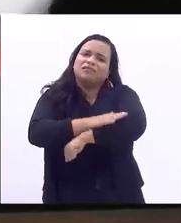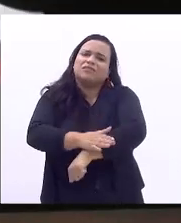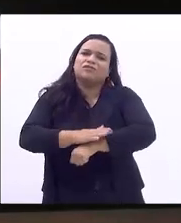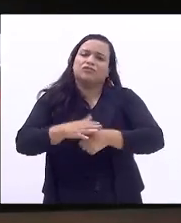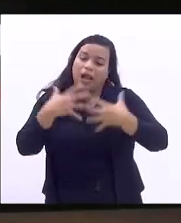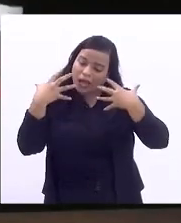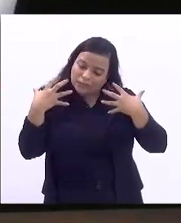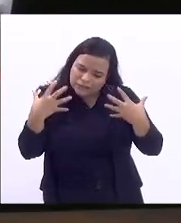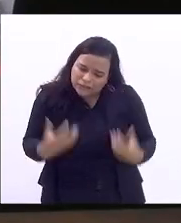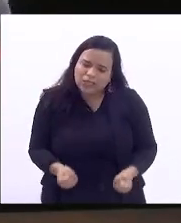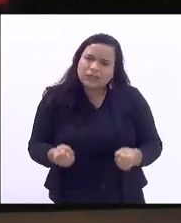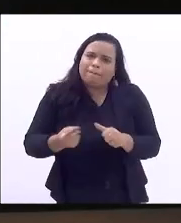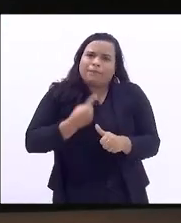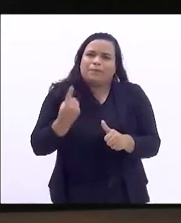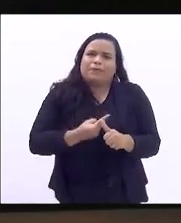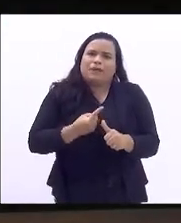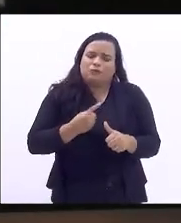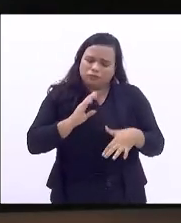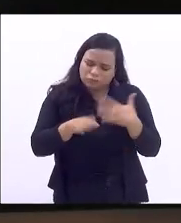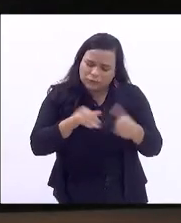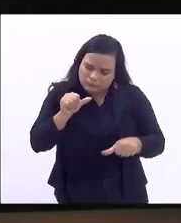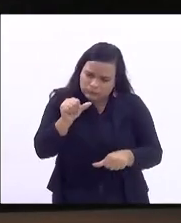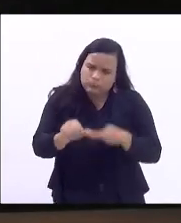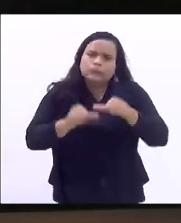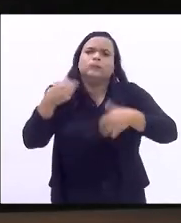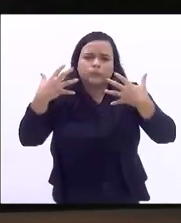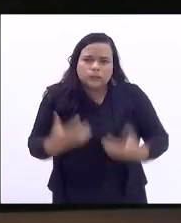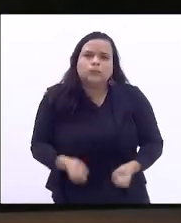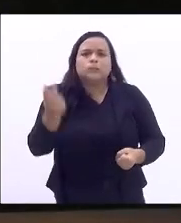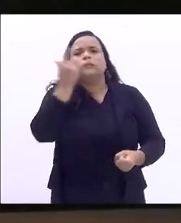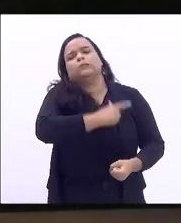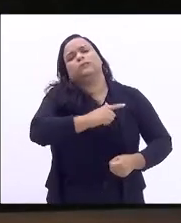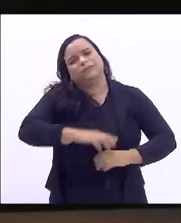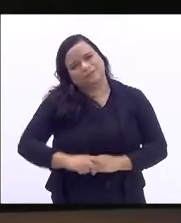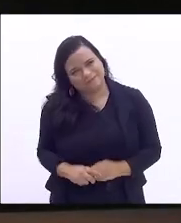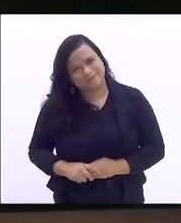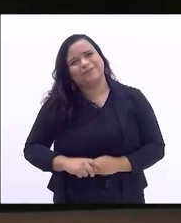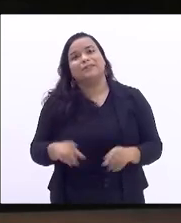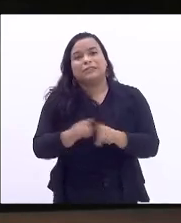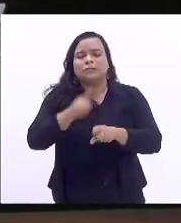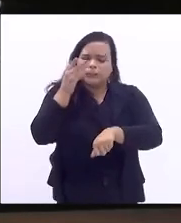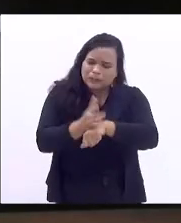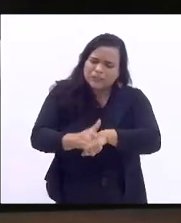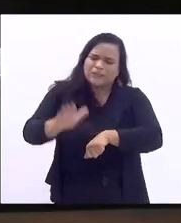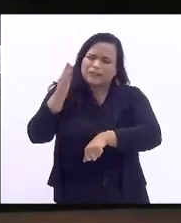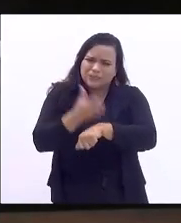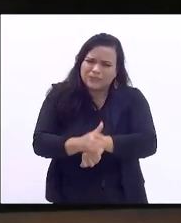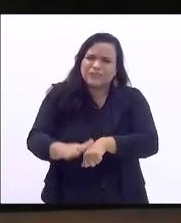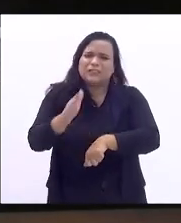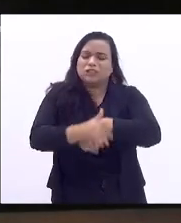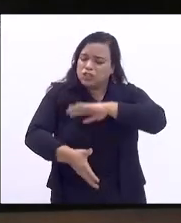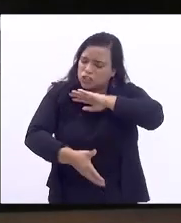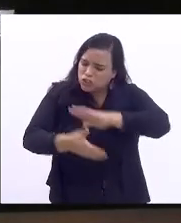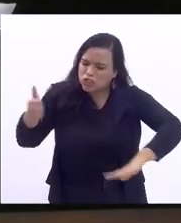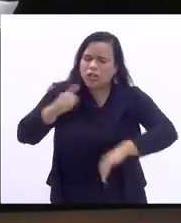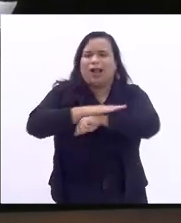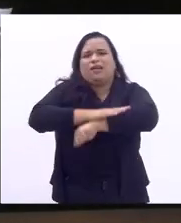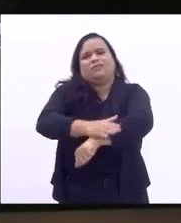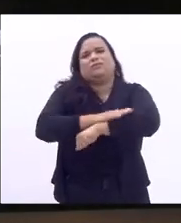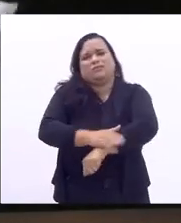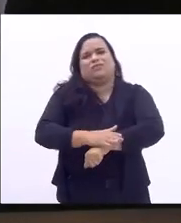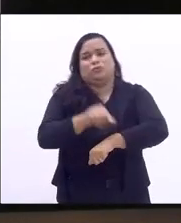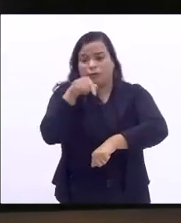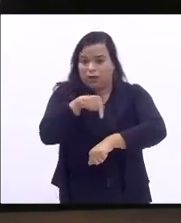reconhecer-se racista e que as formas do exercício do racismo Que estrutura as relações sociais